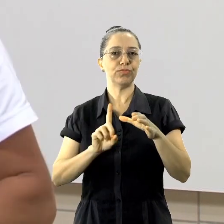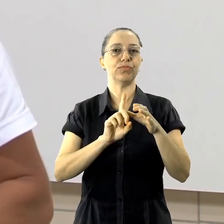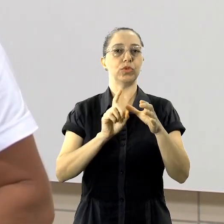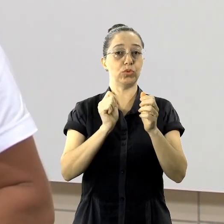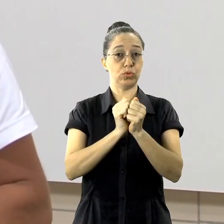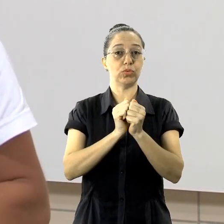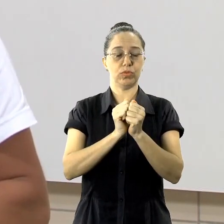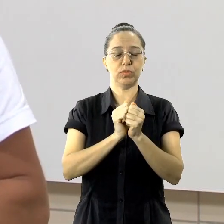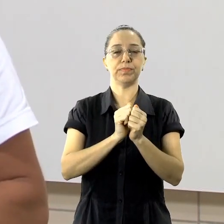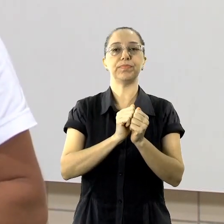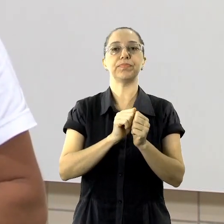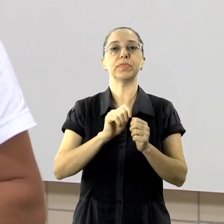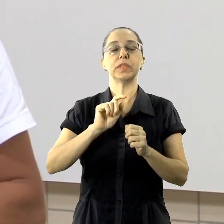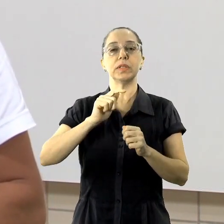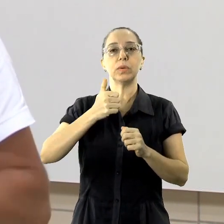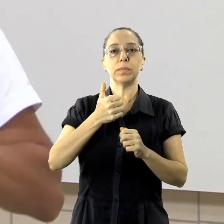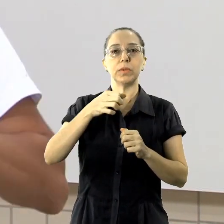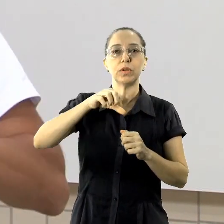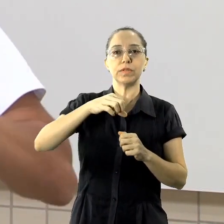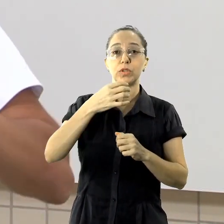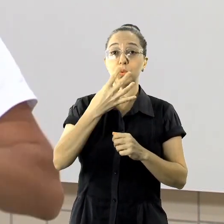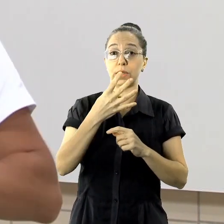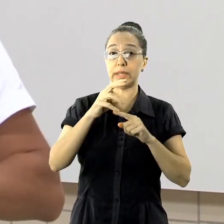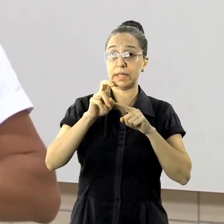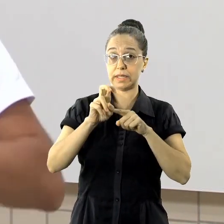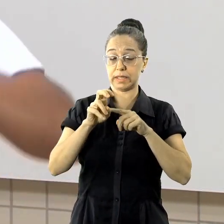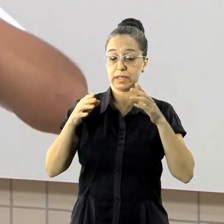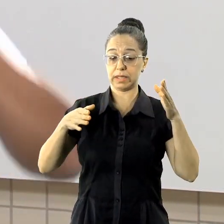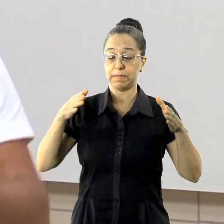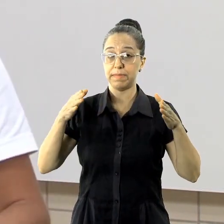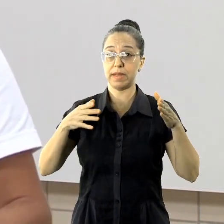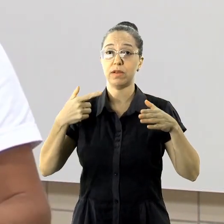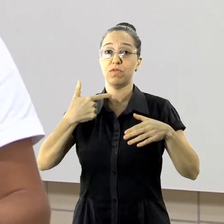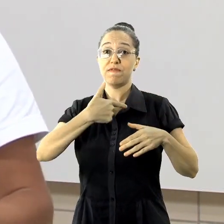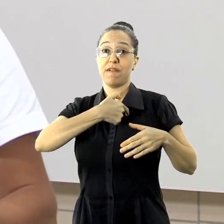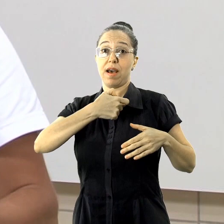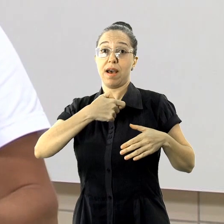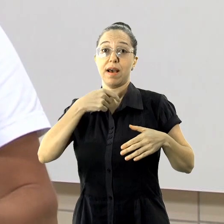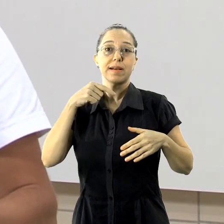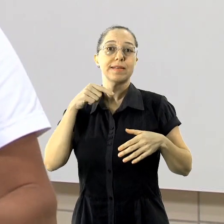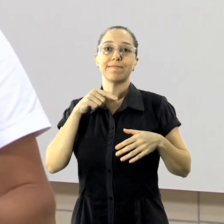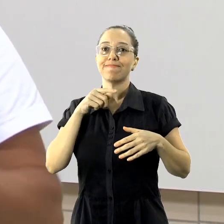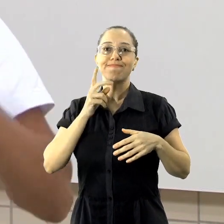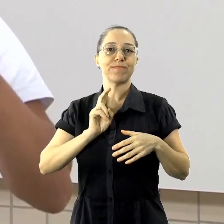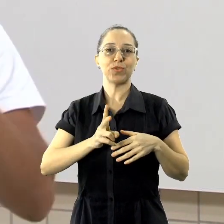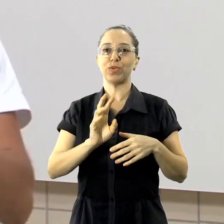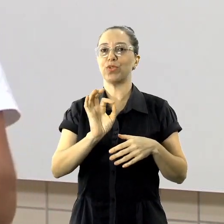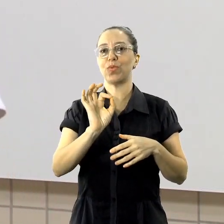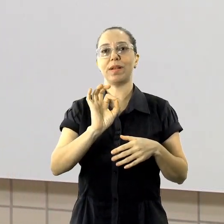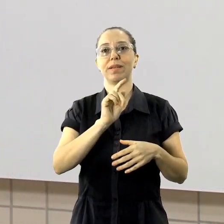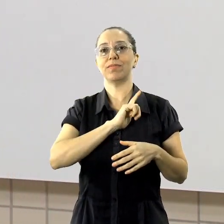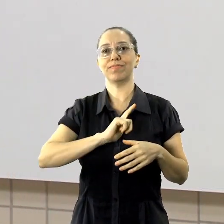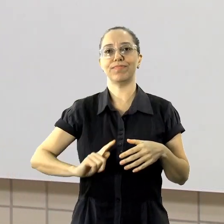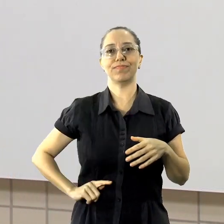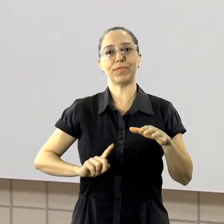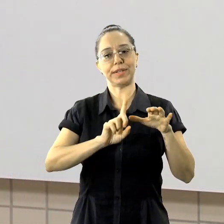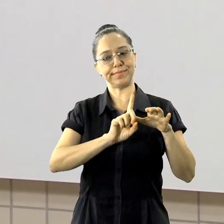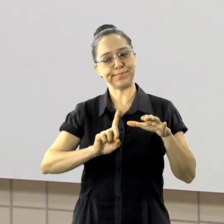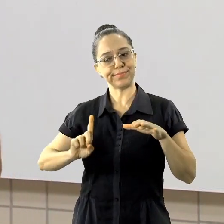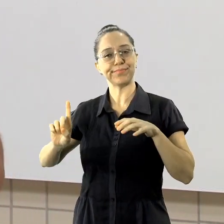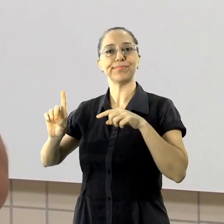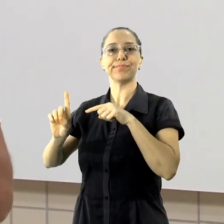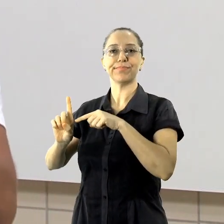chegou 1945... Getúlio Vargas, ele não podia mais permanecer no poder, saiu da